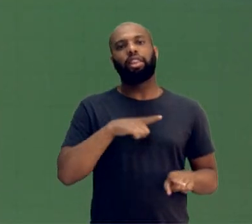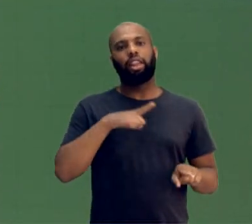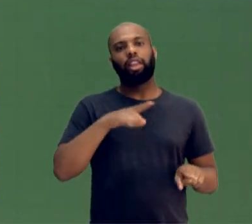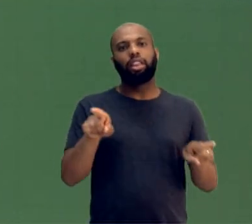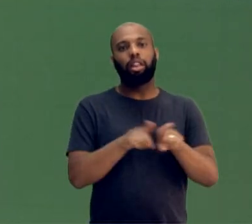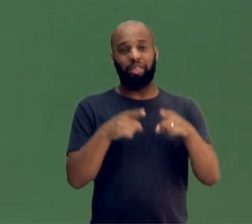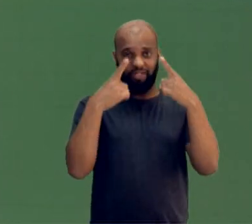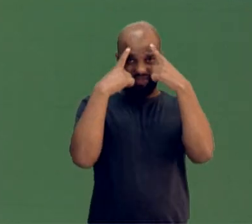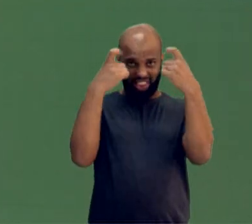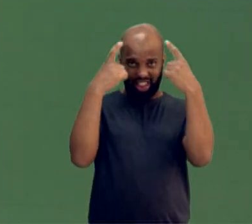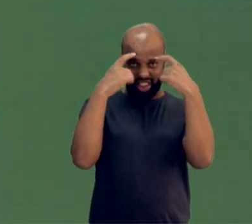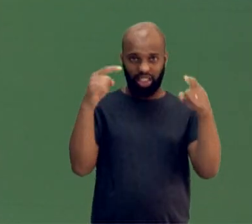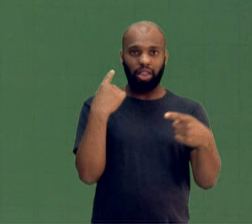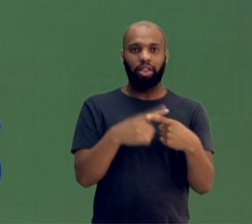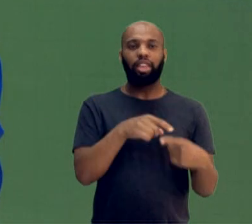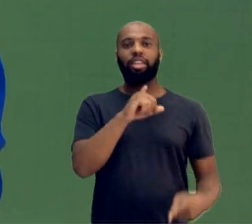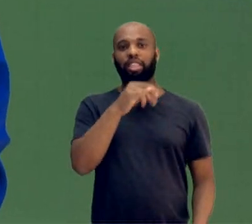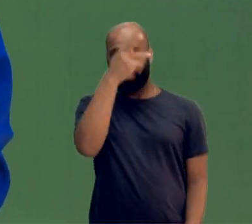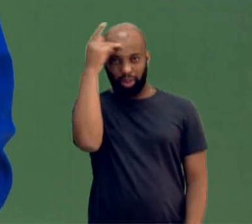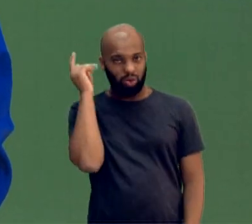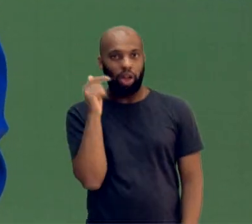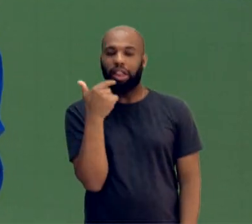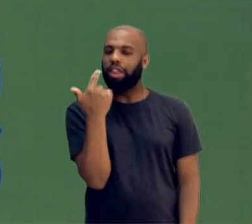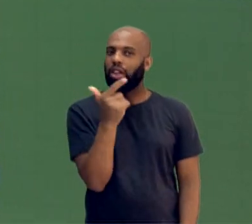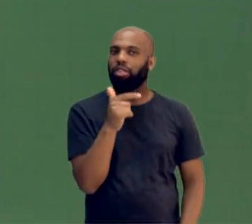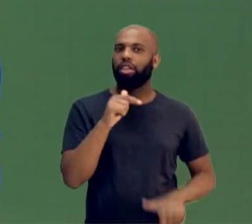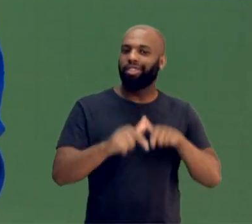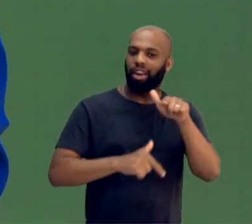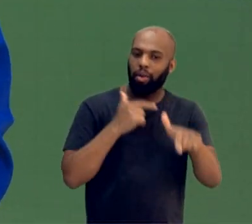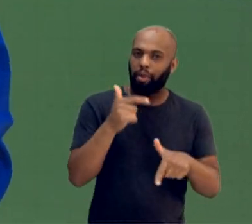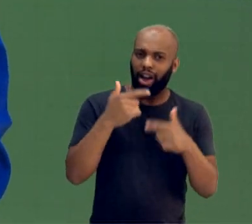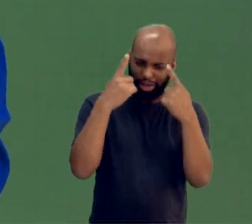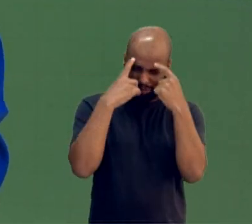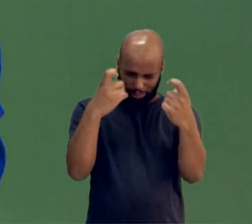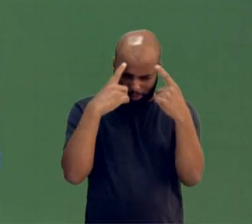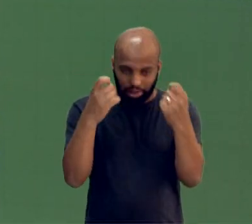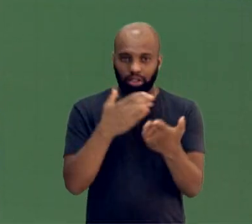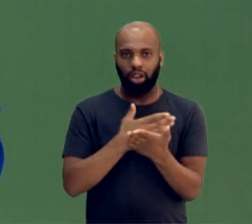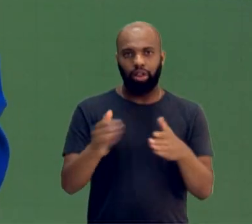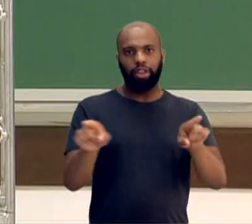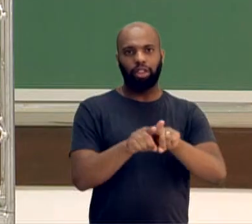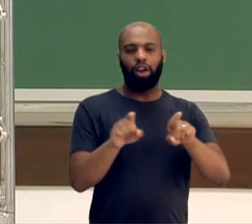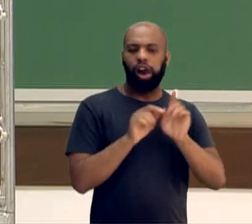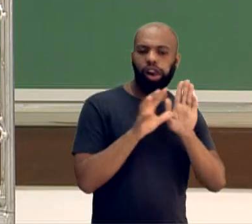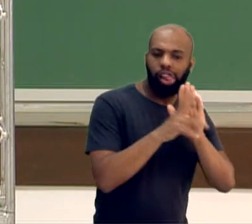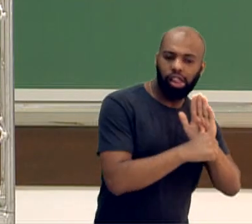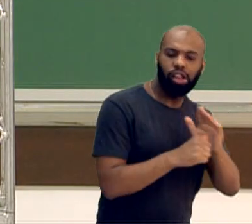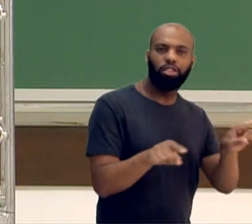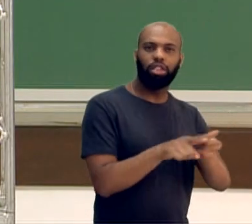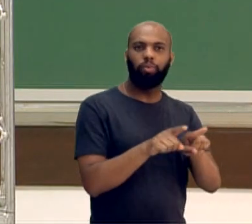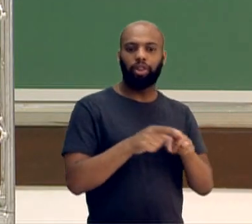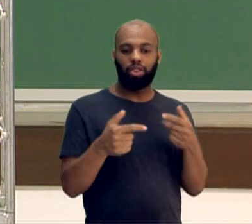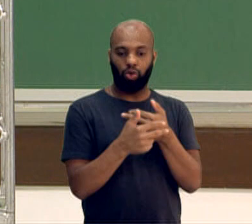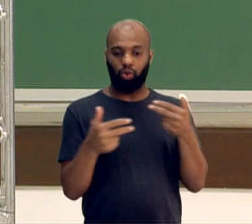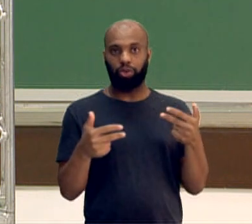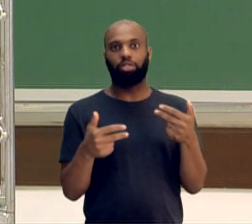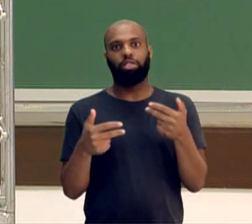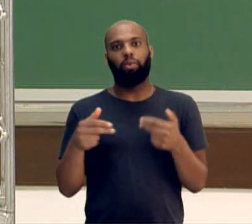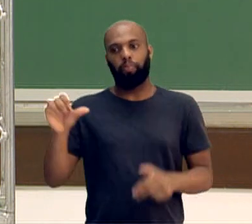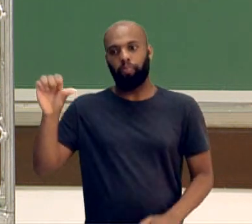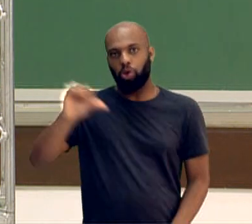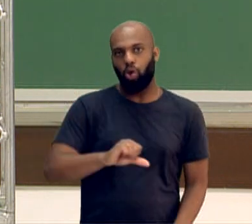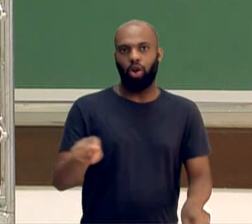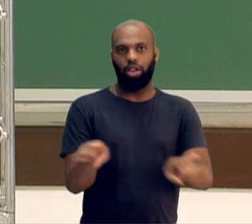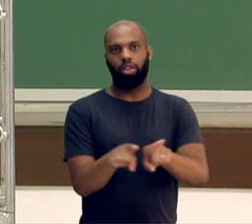pessoa está desempregada, índices de violência aumentam, né, como pequenos furtos, roubos, né, até casos mais graves, né,